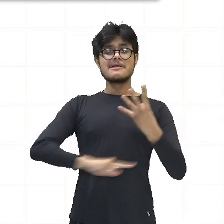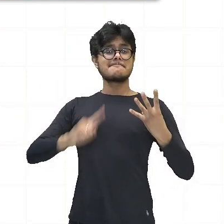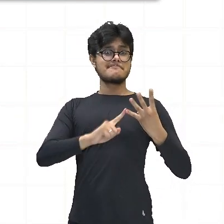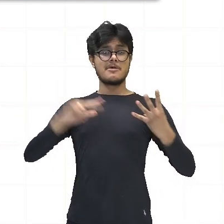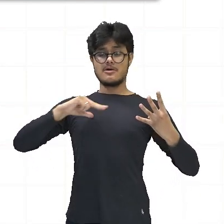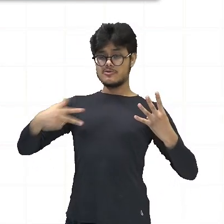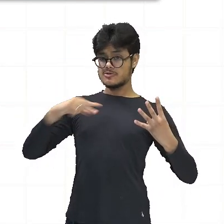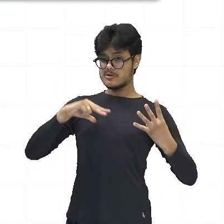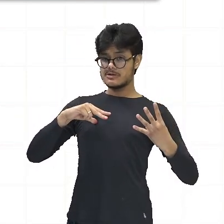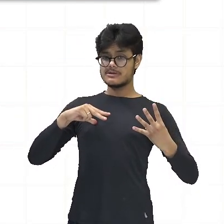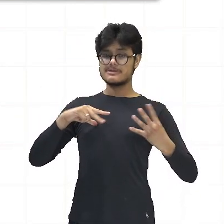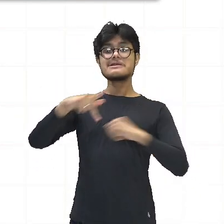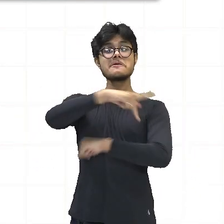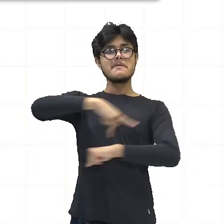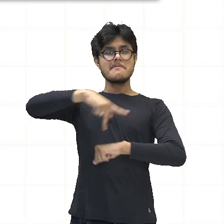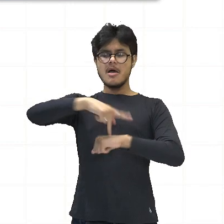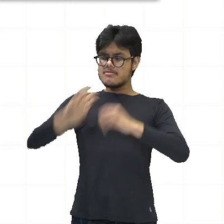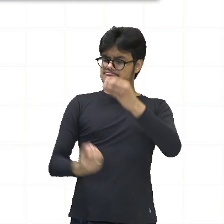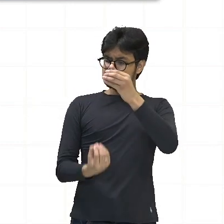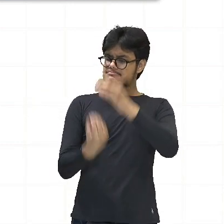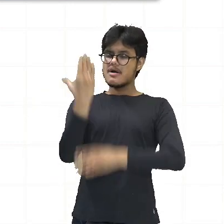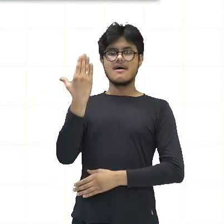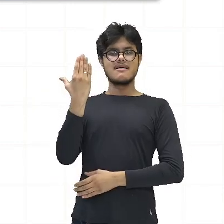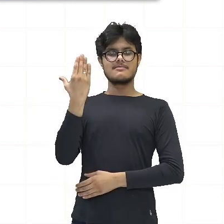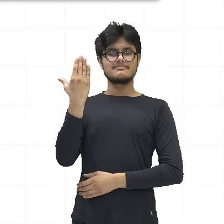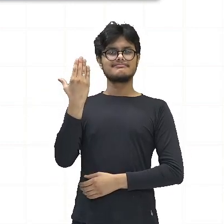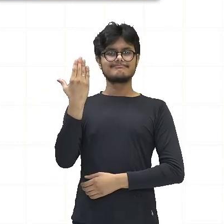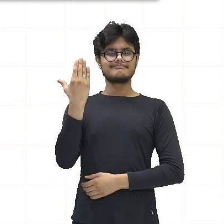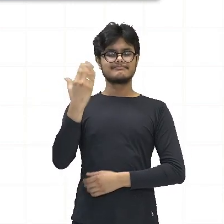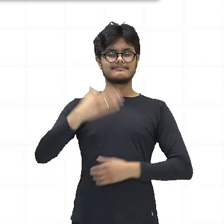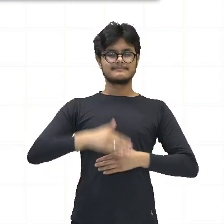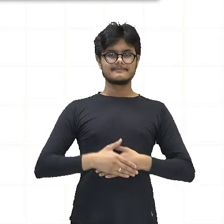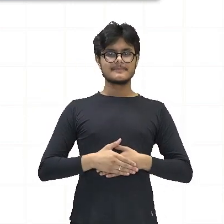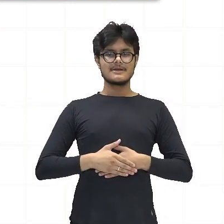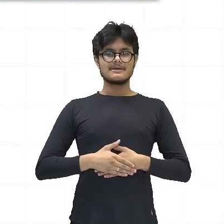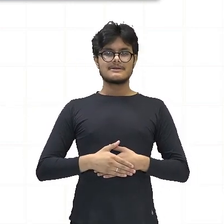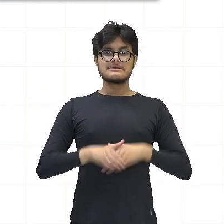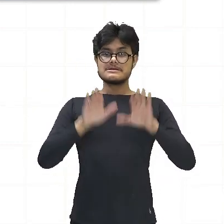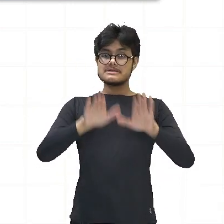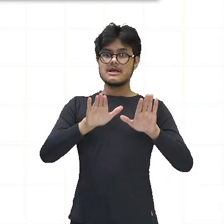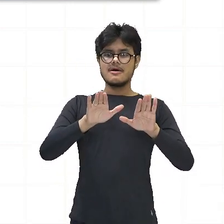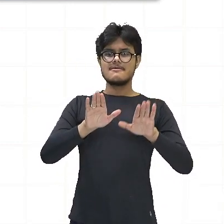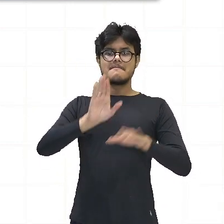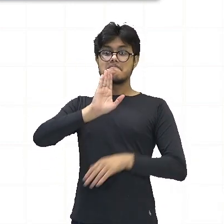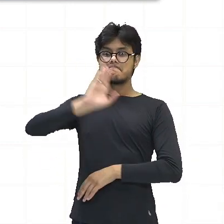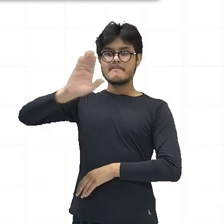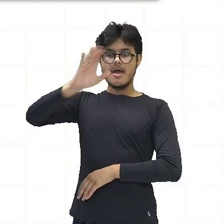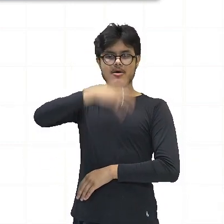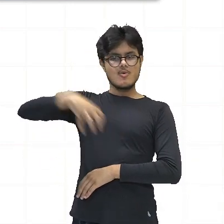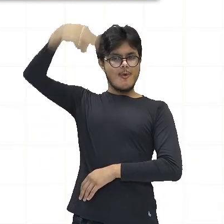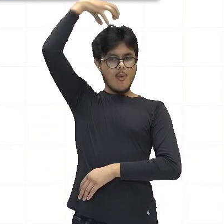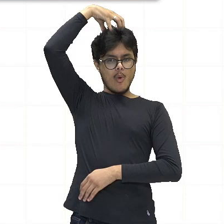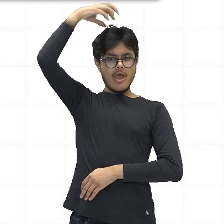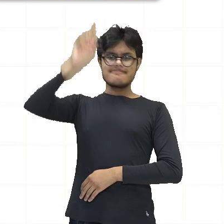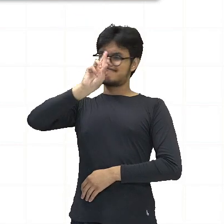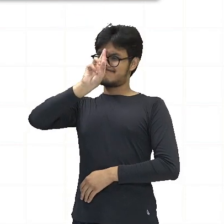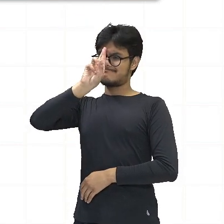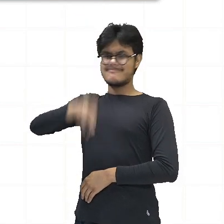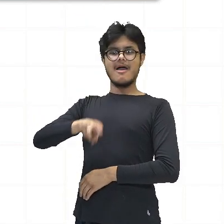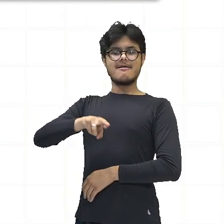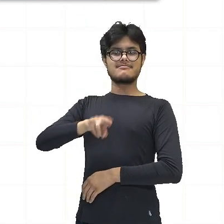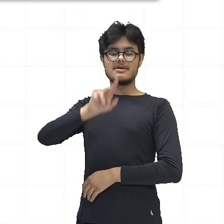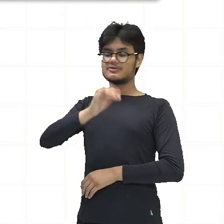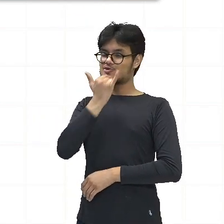as nações que surgiram após o domínio absoluto de um rei, né? Apoiados